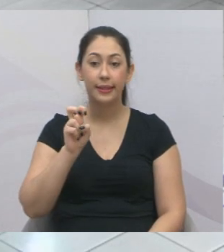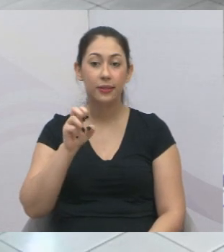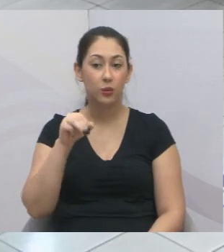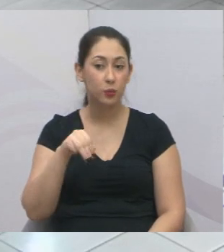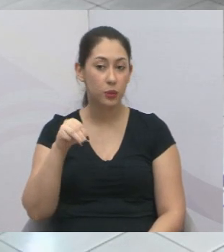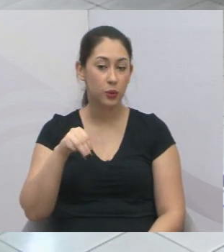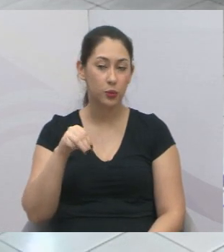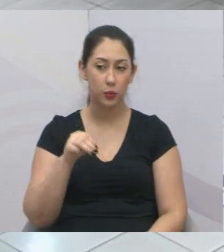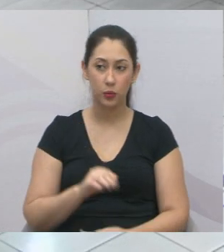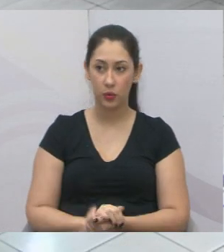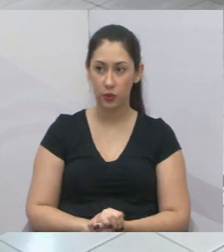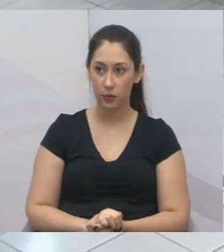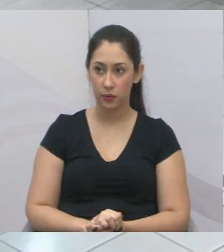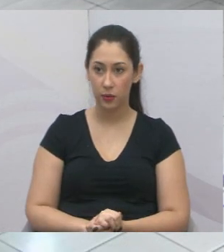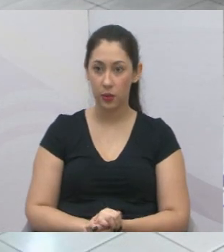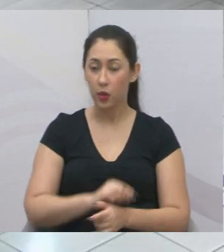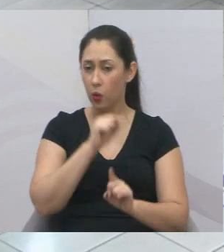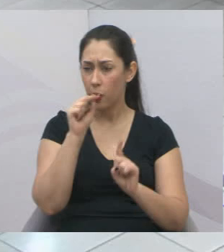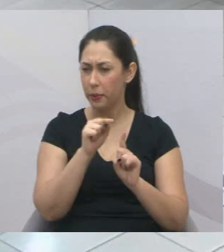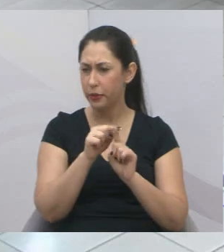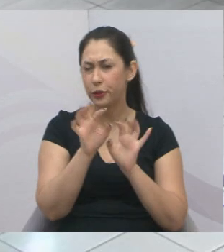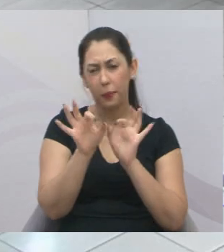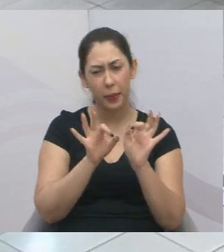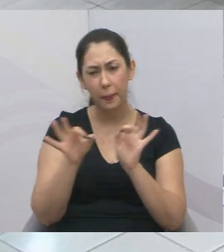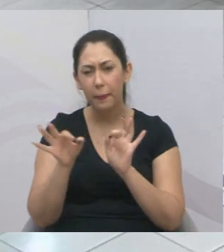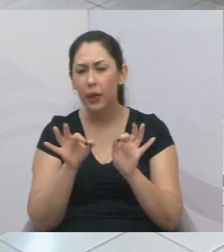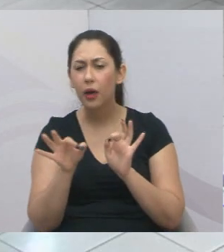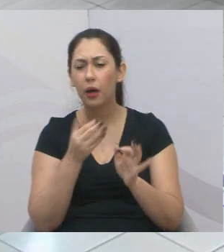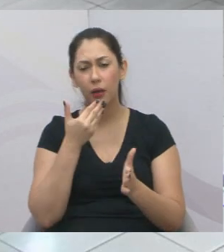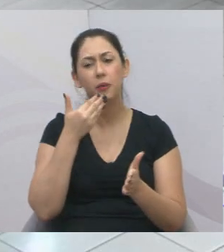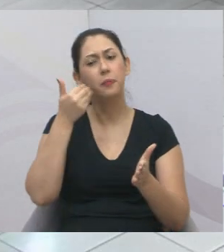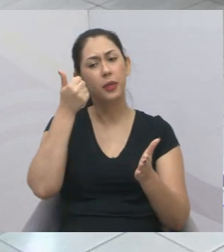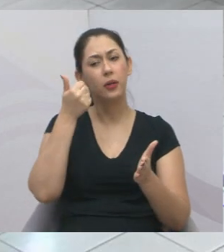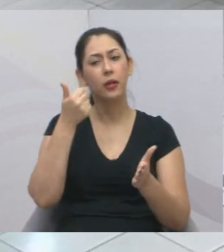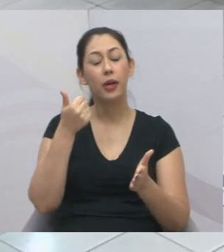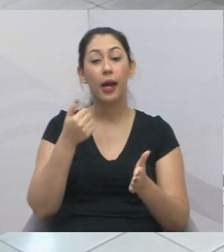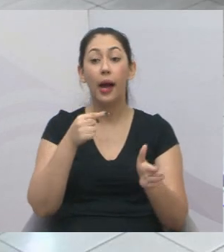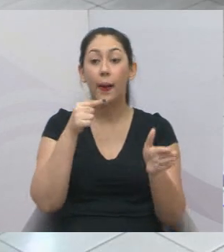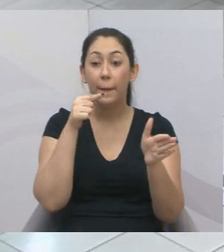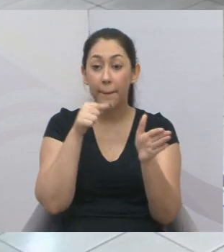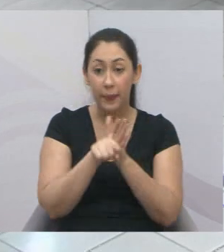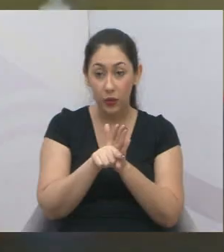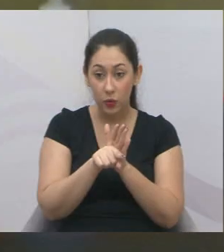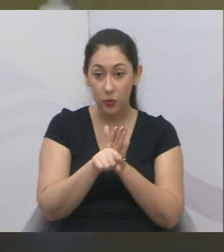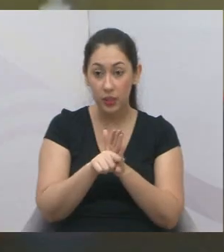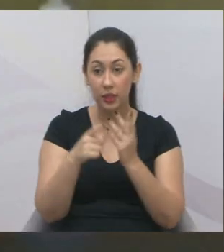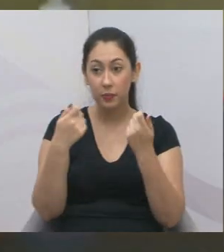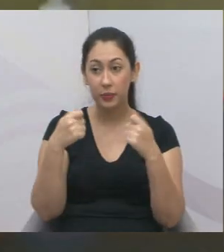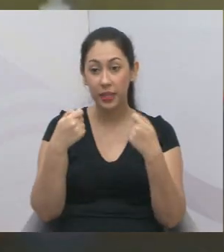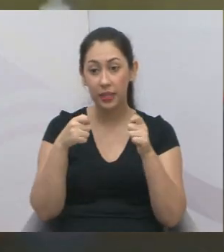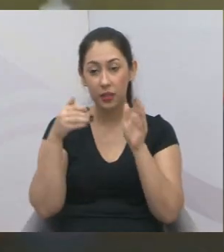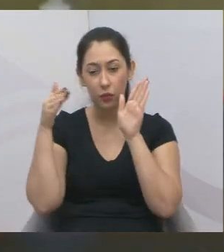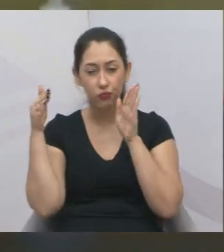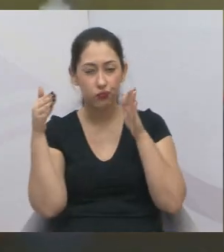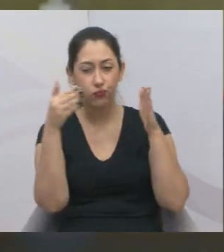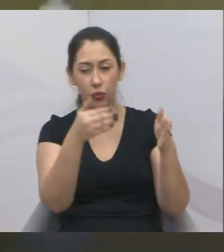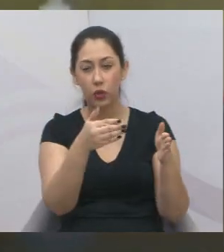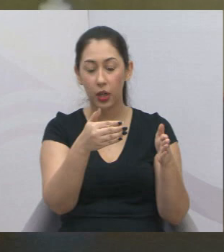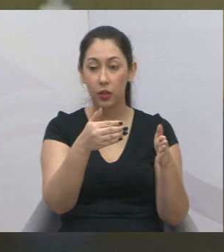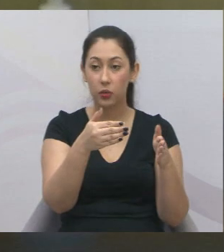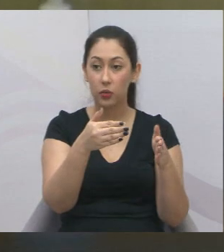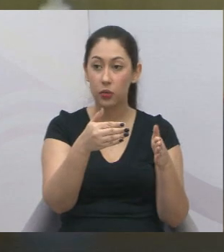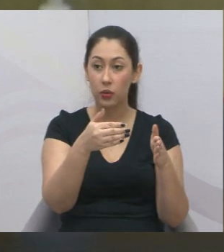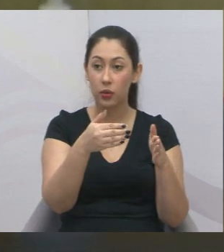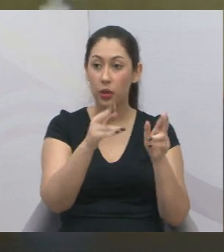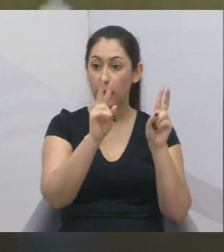5 minutos. Com finalidade de melhor organizar os trabalhos, defino que as perguntas sejam encaminhadas ao senhor secretário por critério